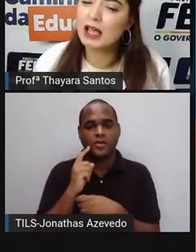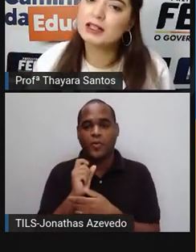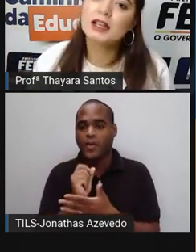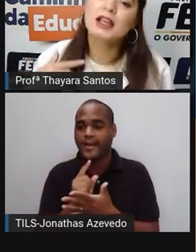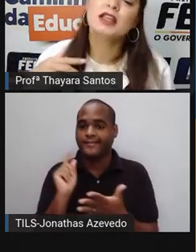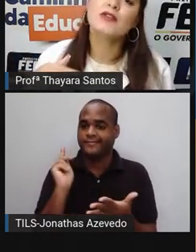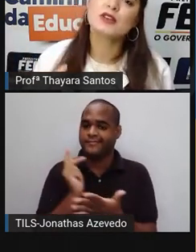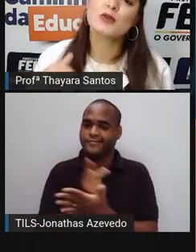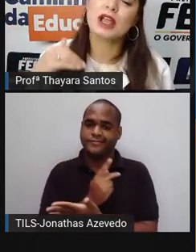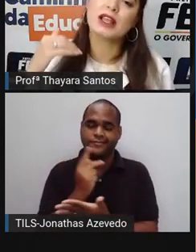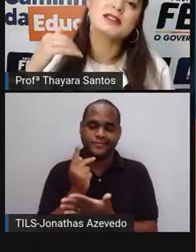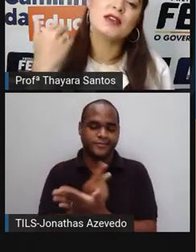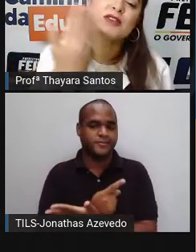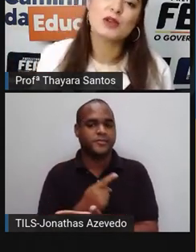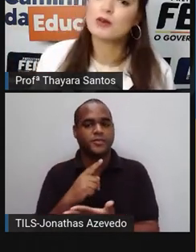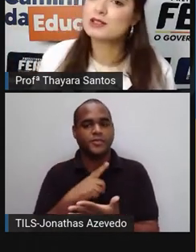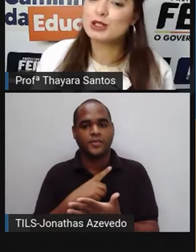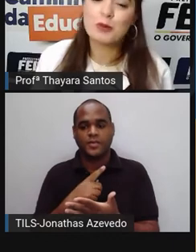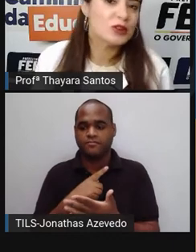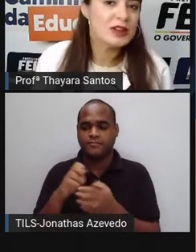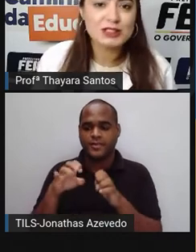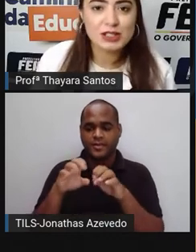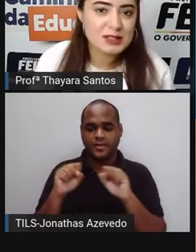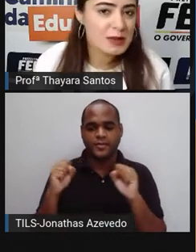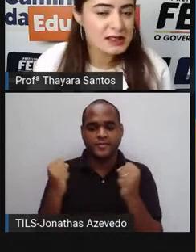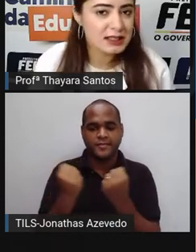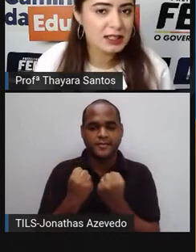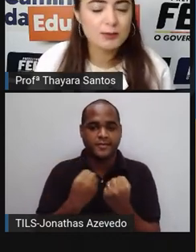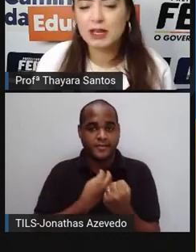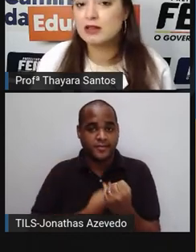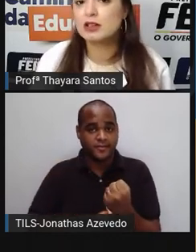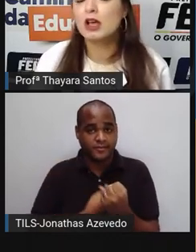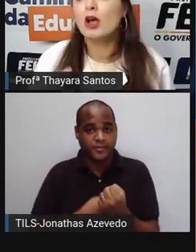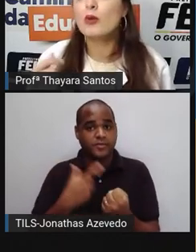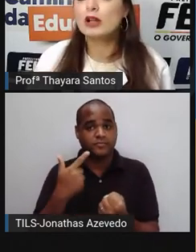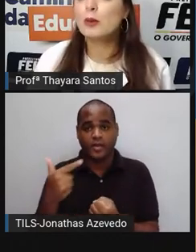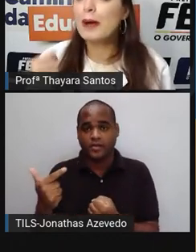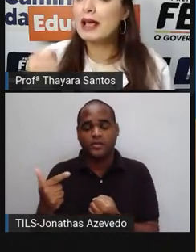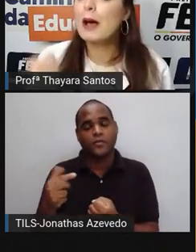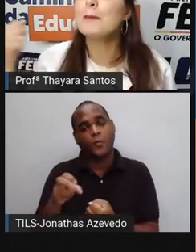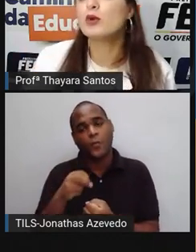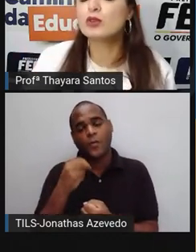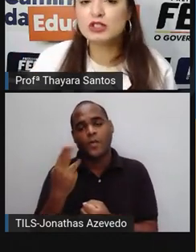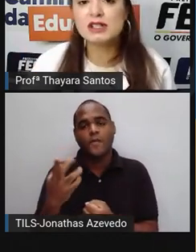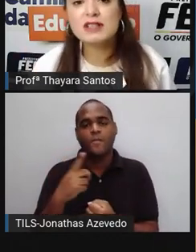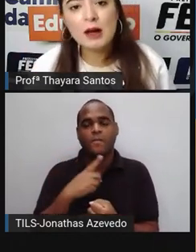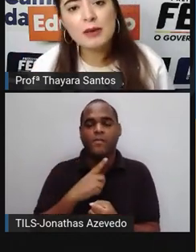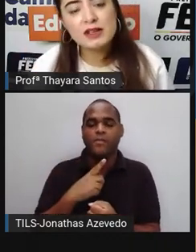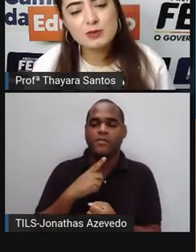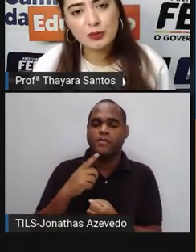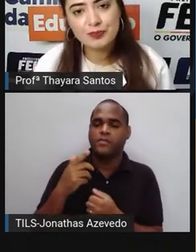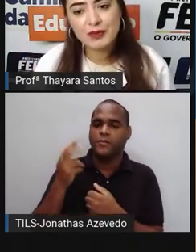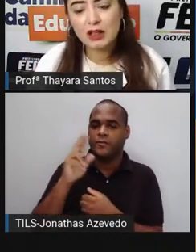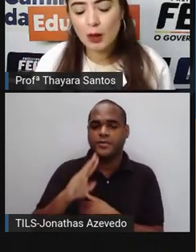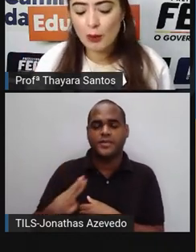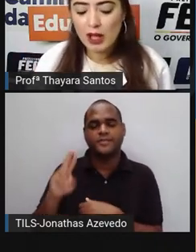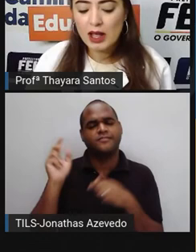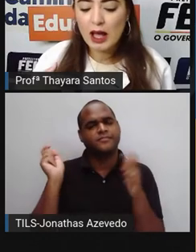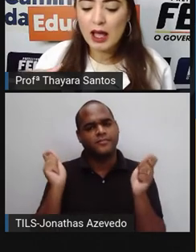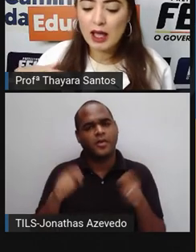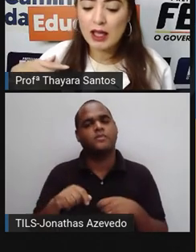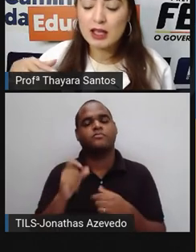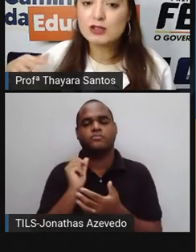alguma coisa errada que fez com que aquele serviço ecossistêmico não existisse mais naquele ambiente quanto pagar por utilizar mesmo